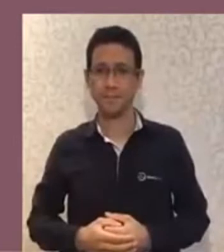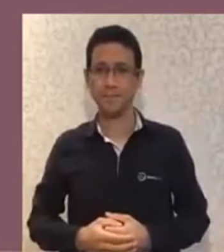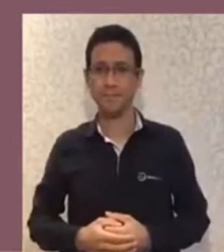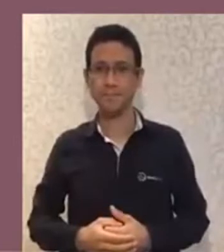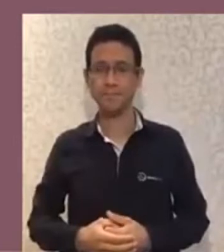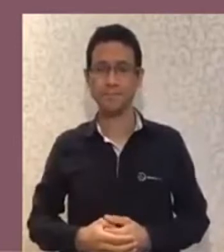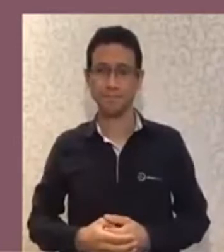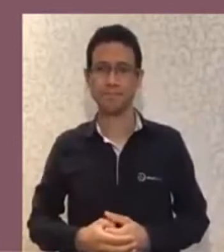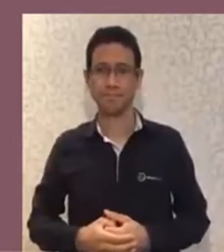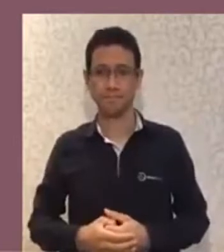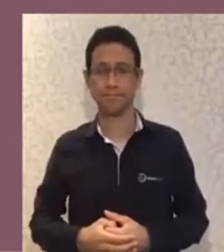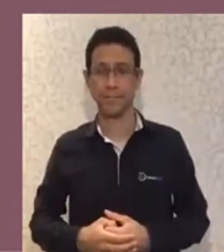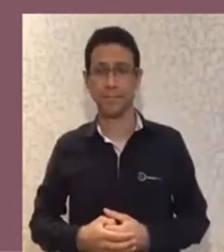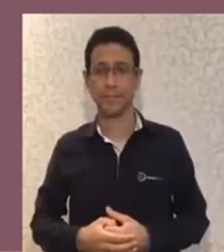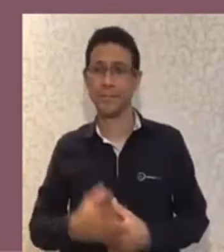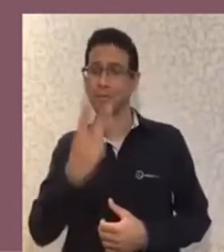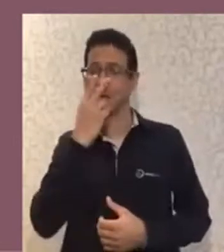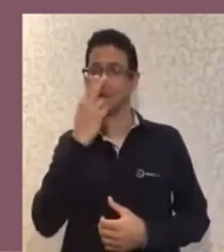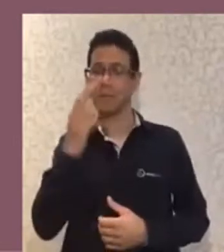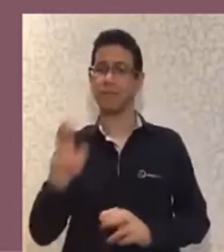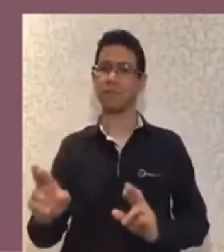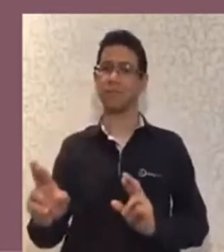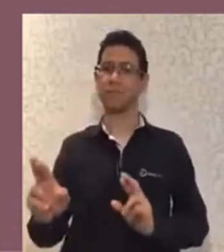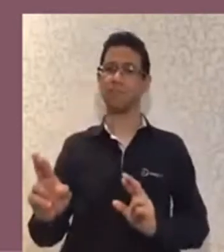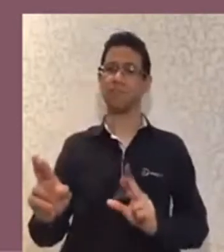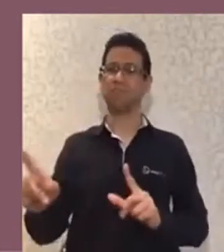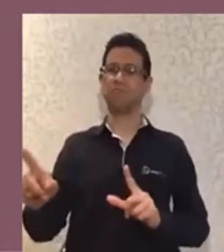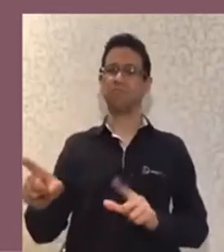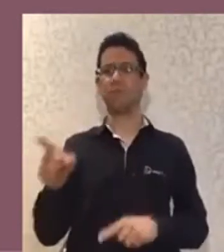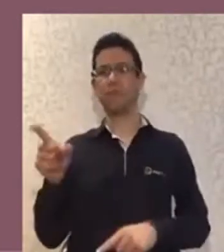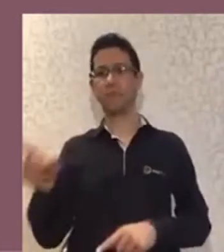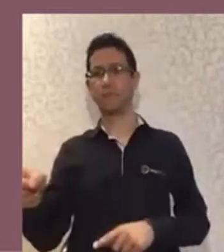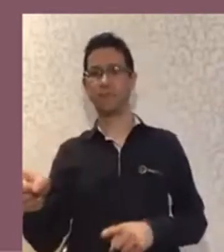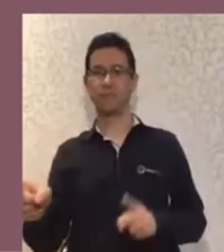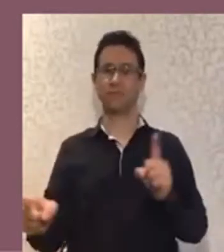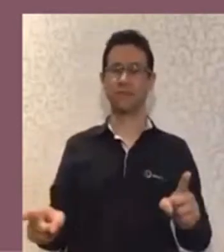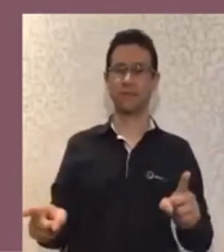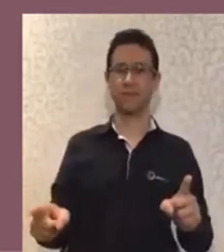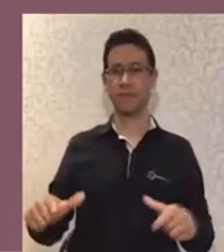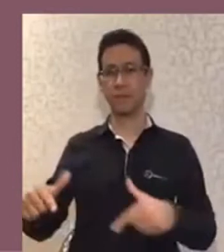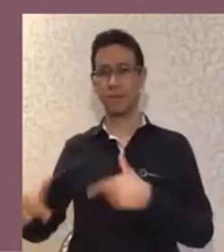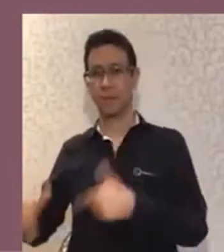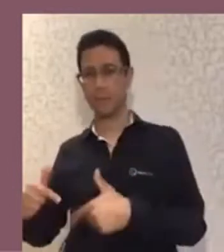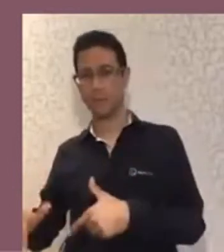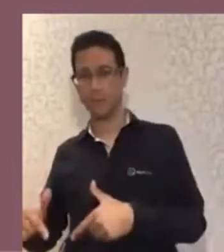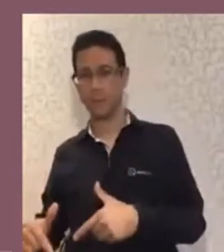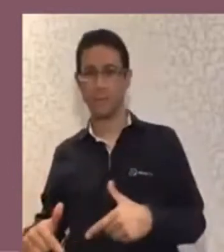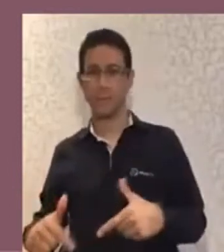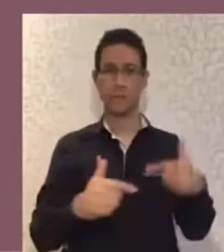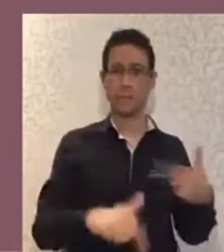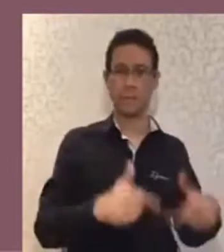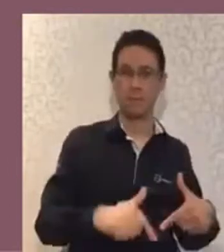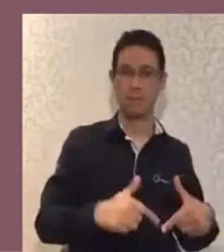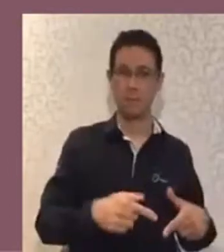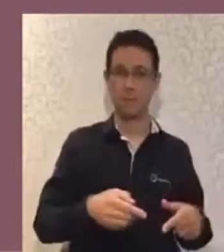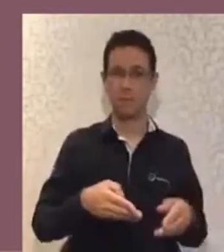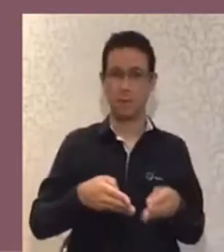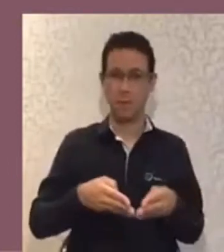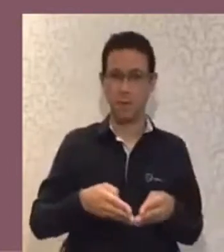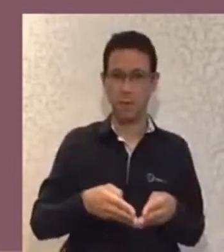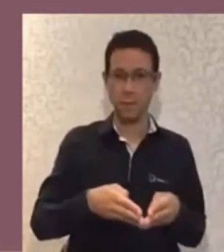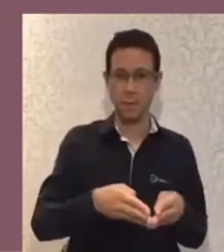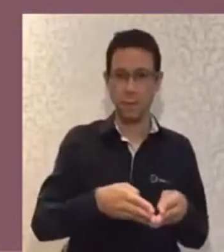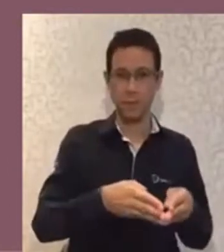não viam diferença entre os físicos de trabalho como a enxada e o arado e o